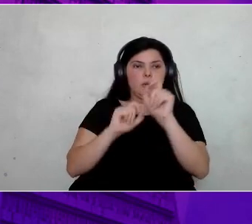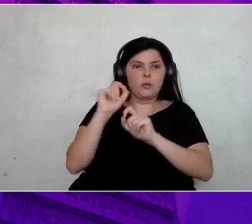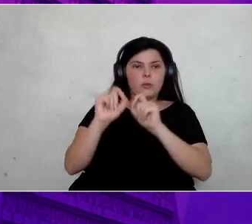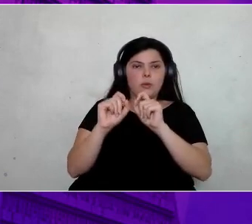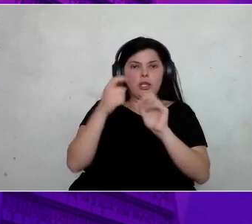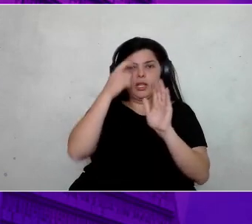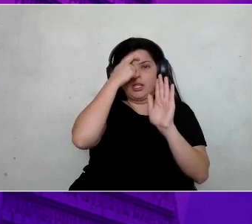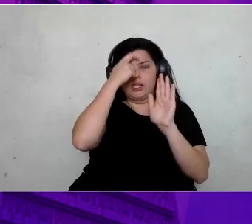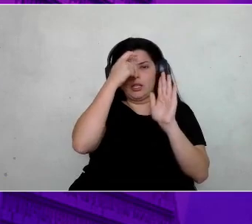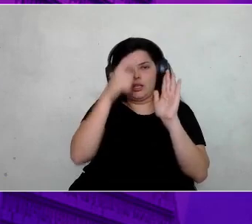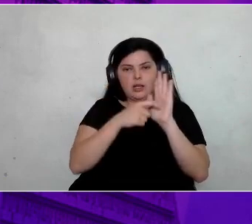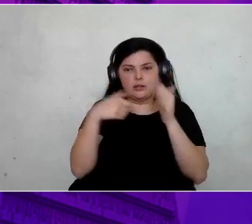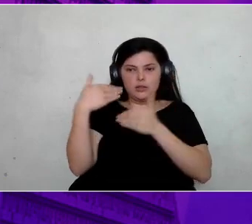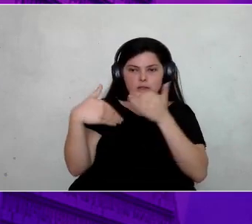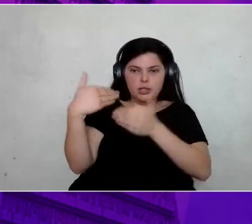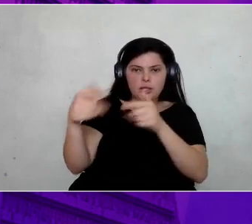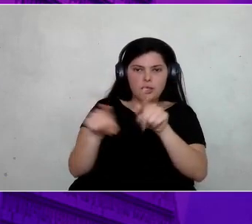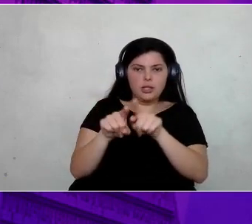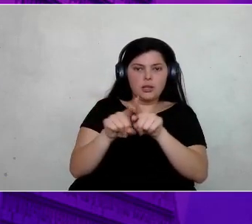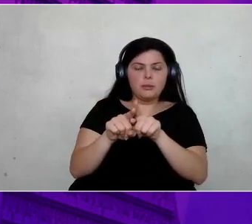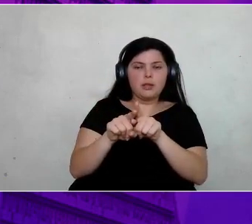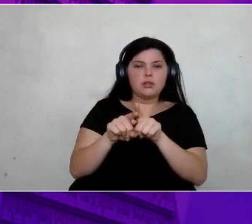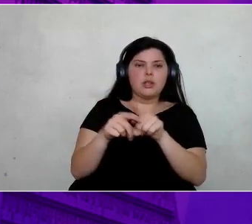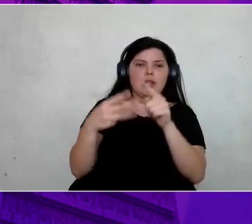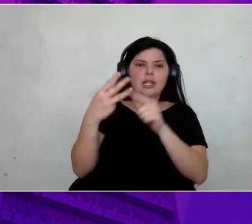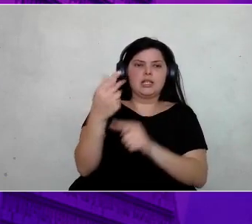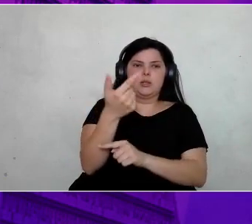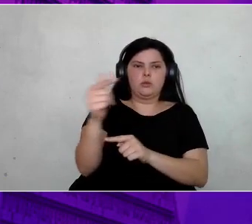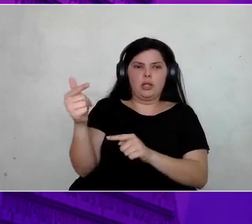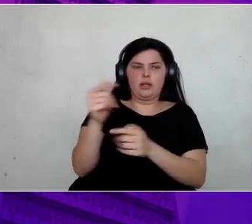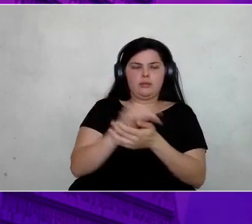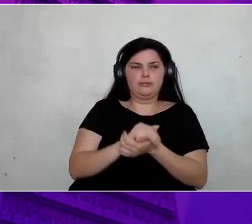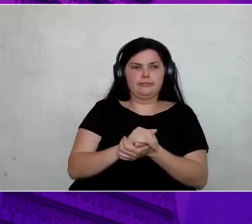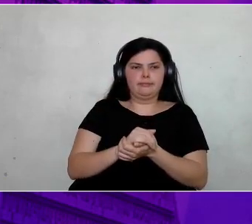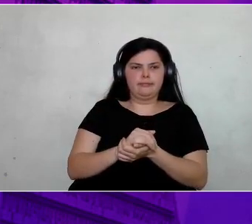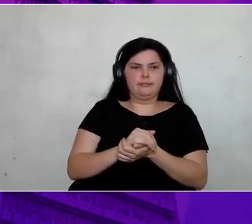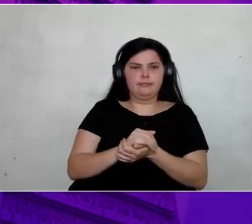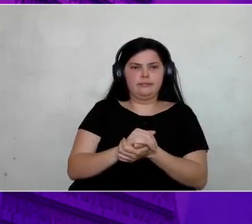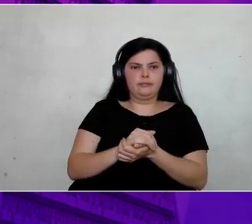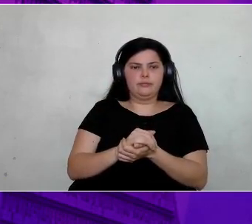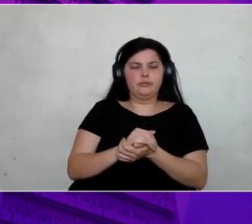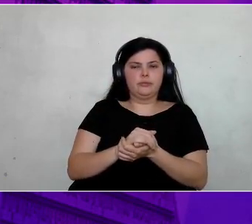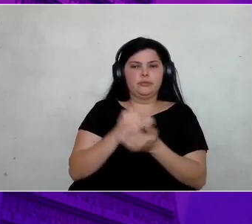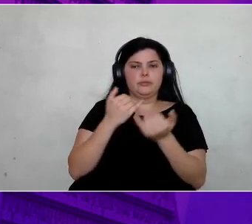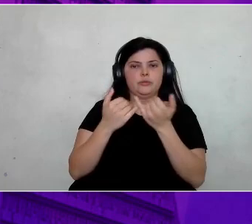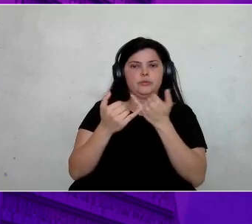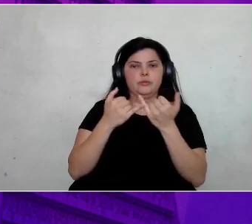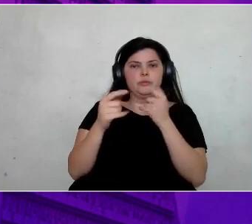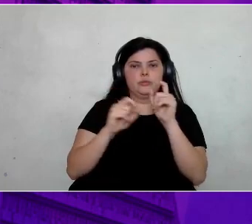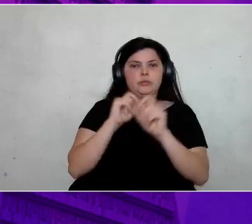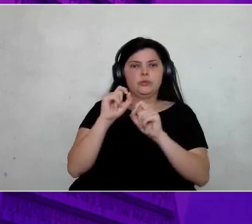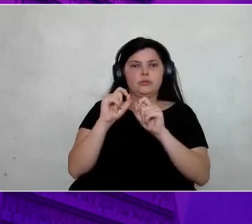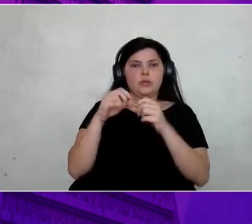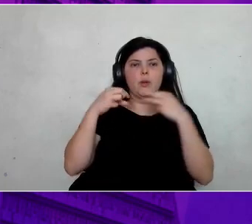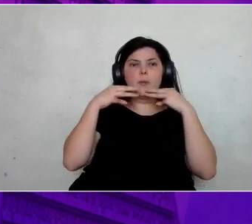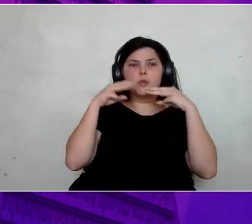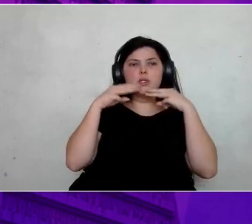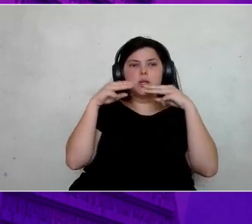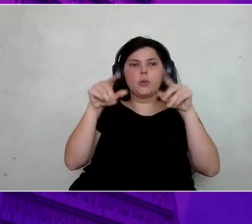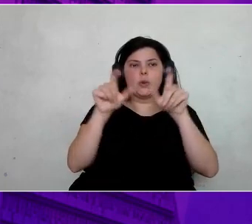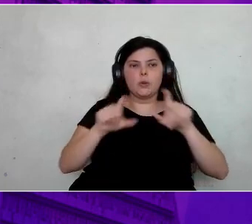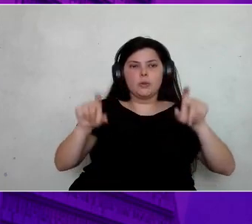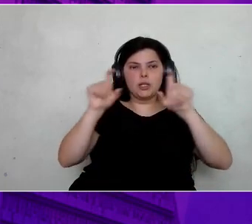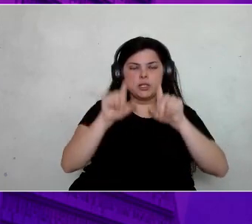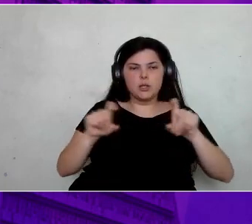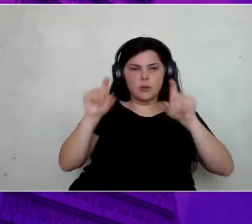generativa, com exceção de 3 aqui. Essas 3 aqui, elas foram do Museu de Computação, lá